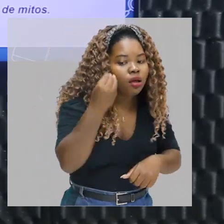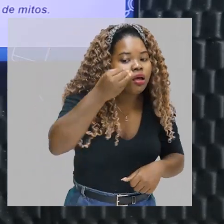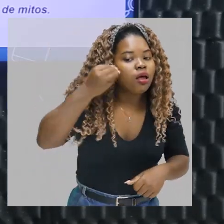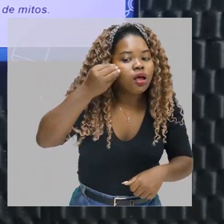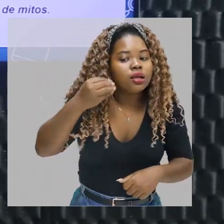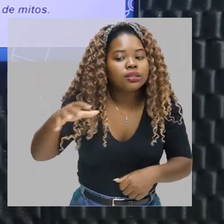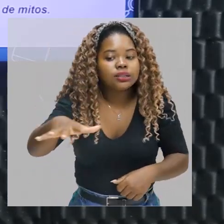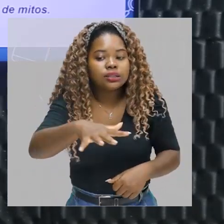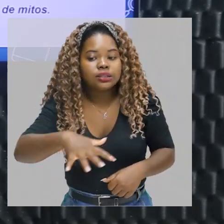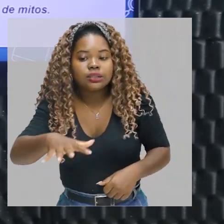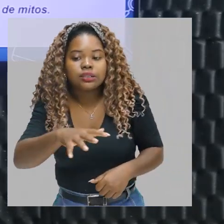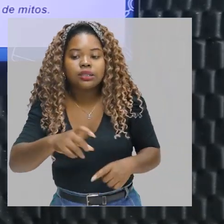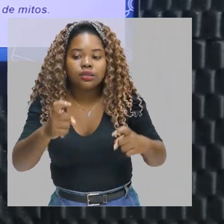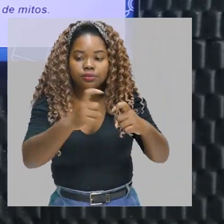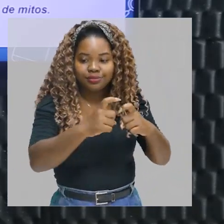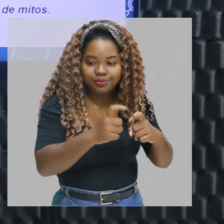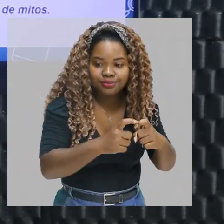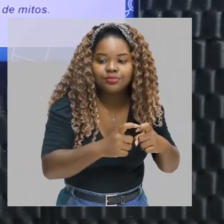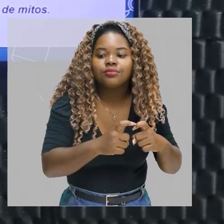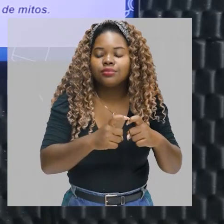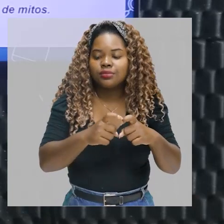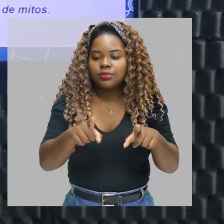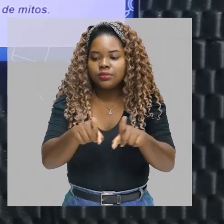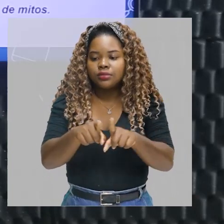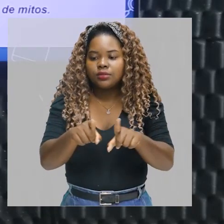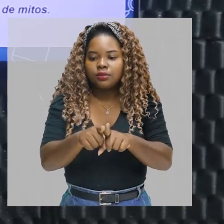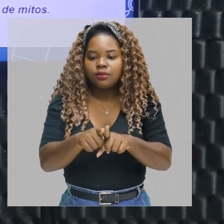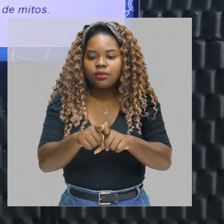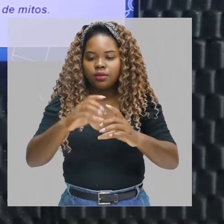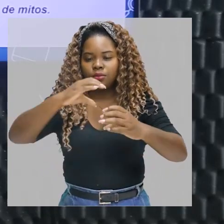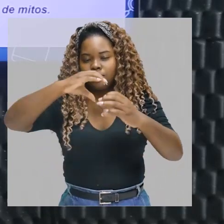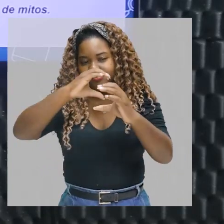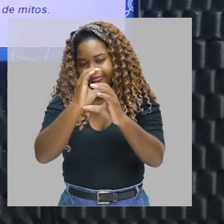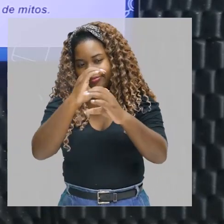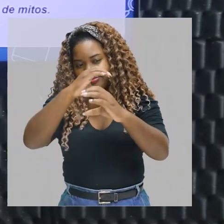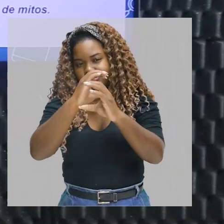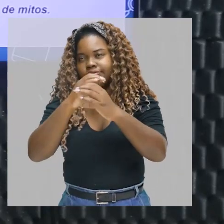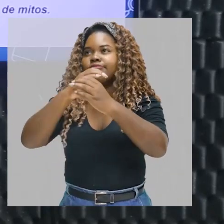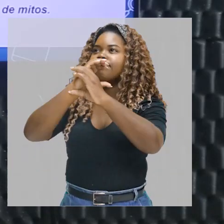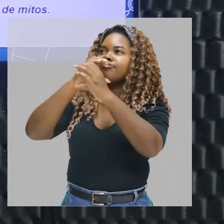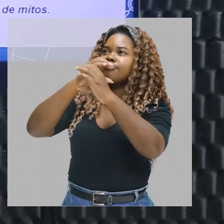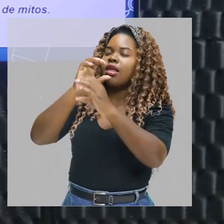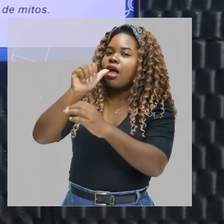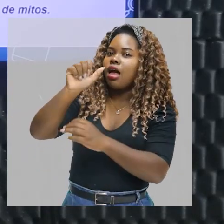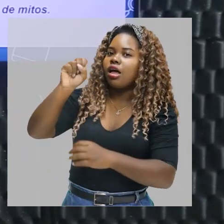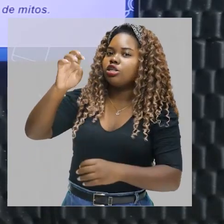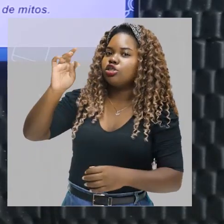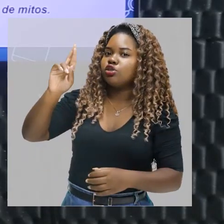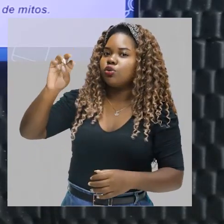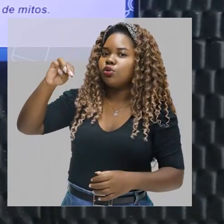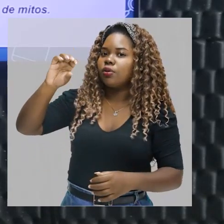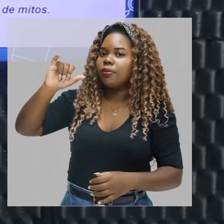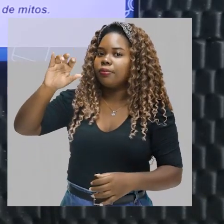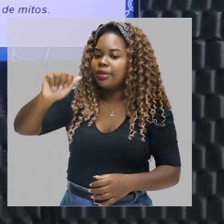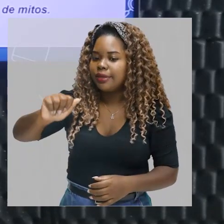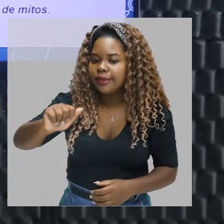da medicina, astronomia, matemática e arquitetura, certo? Olha só, os egípcios